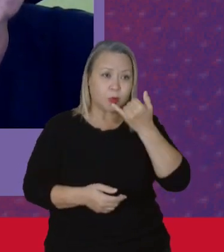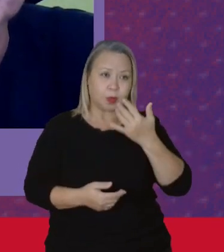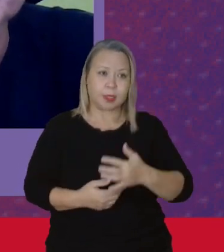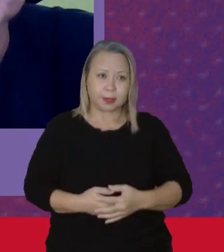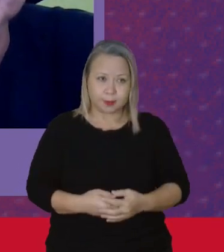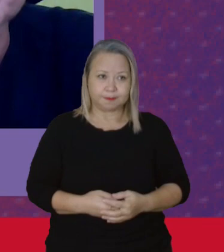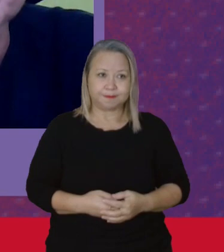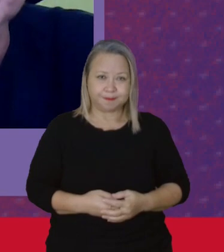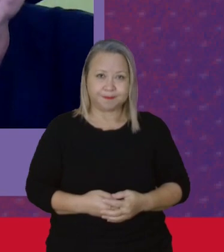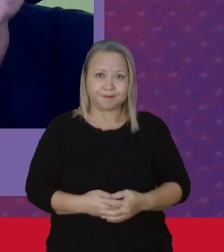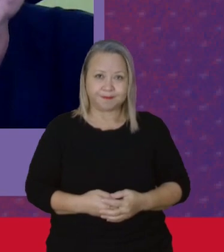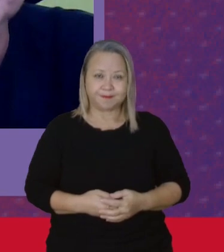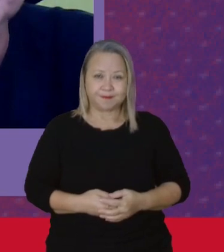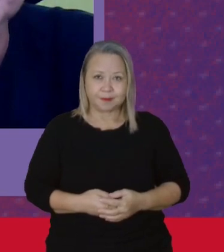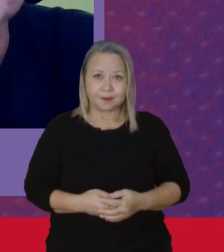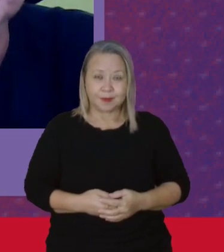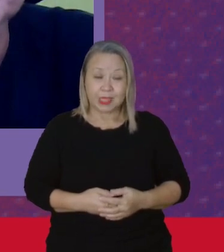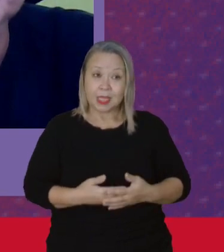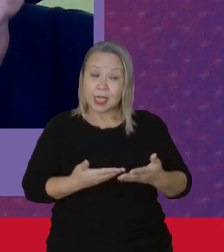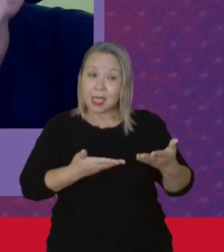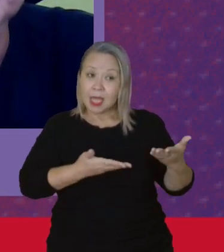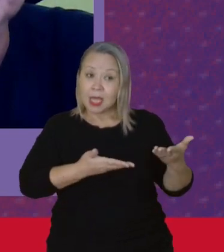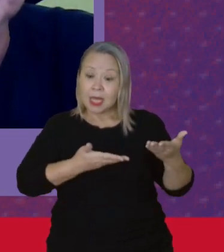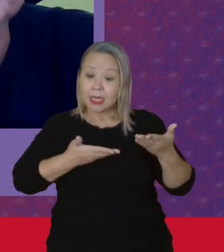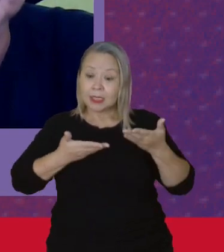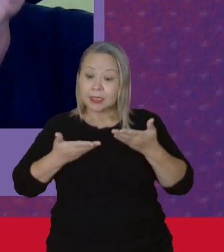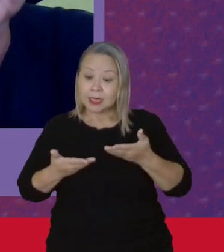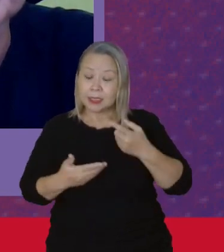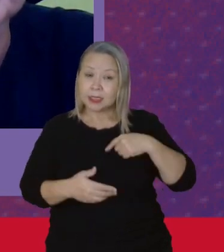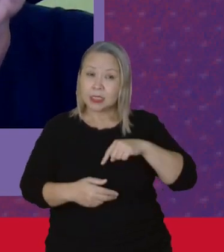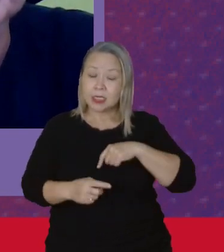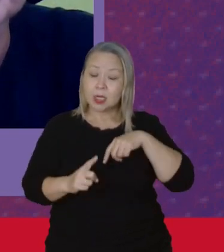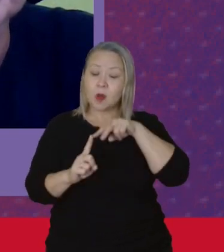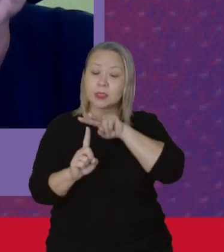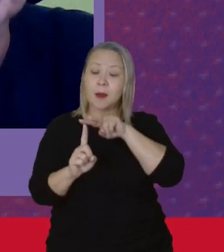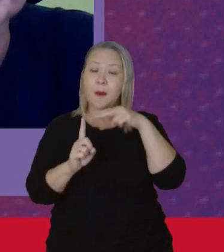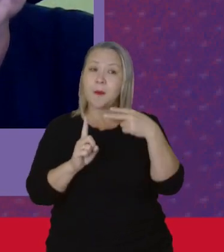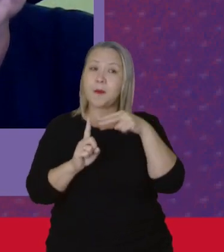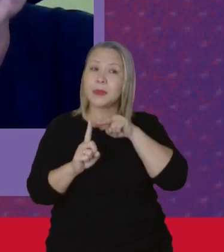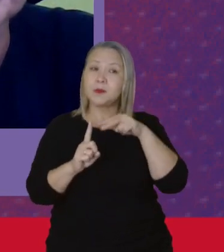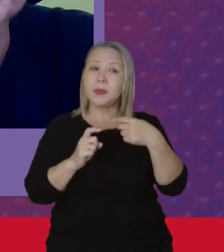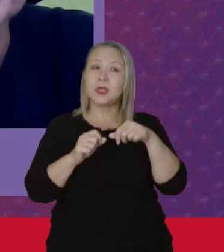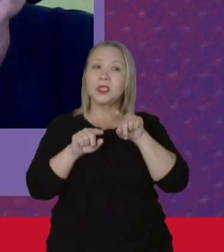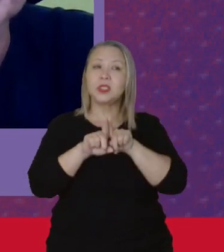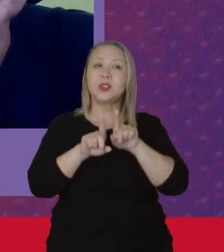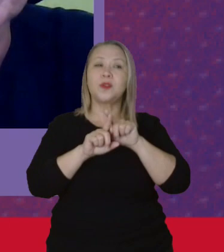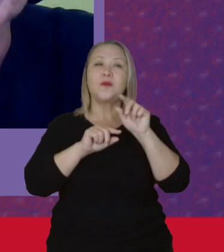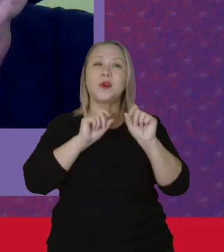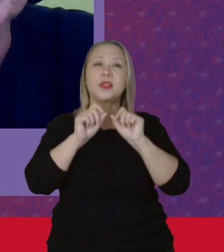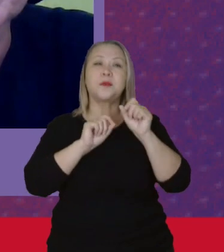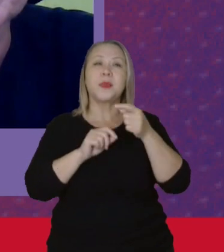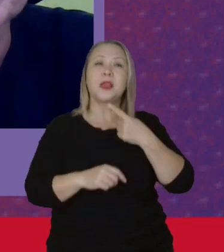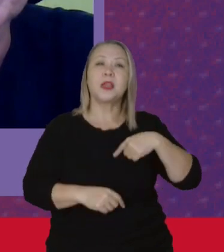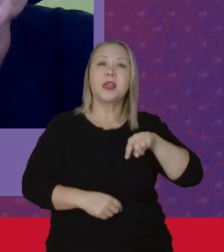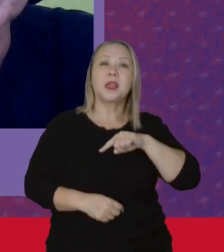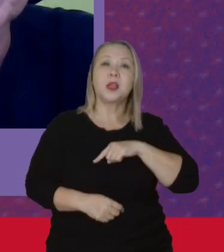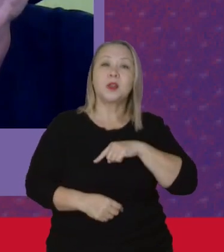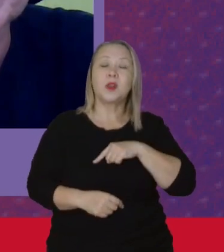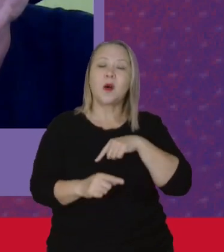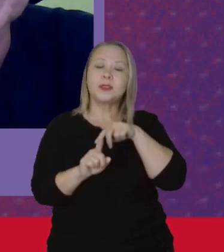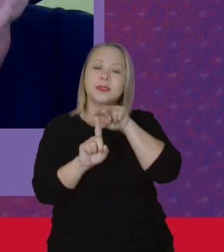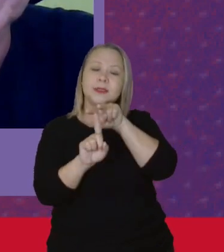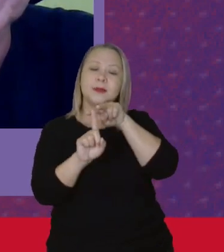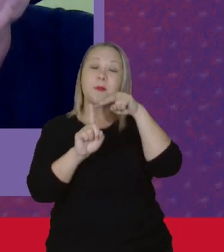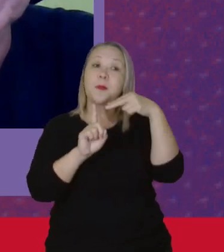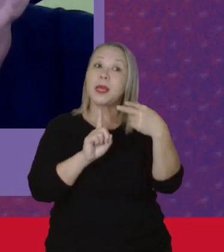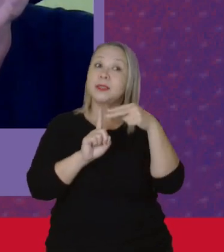e, enfim, trazendo a nossa perspectiva também, né, as nossas